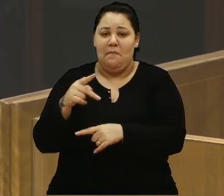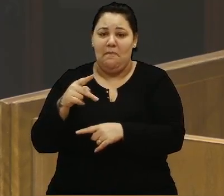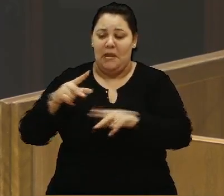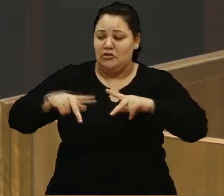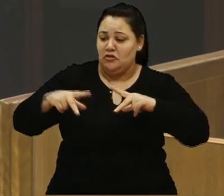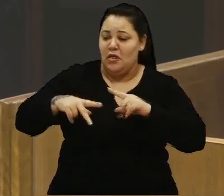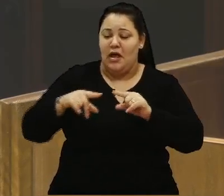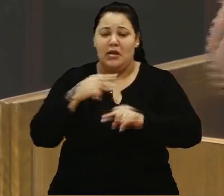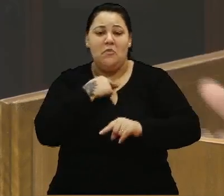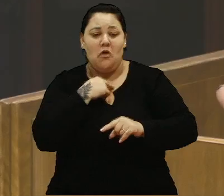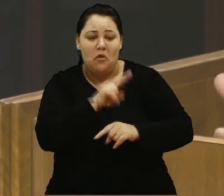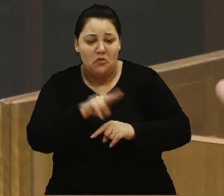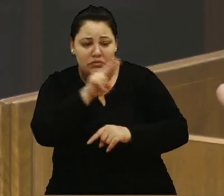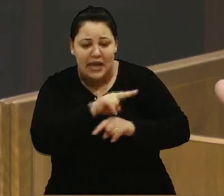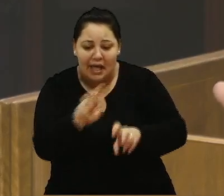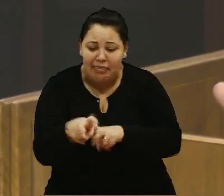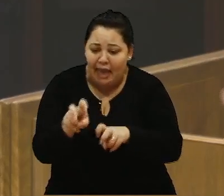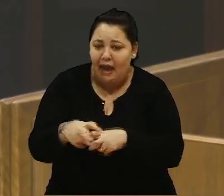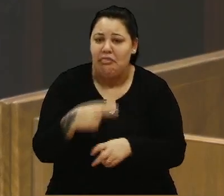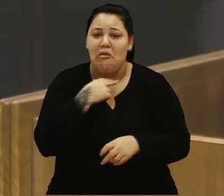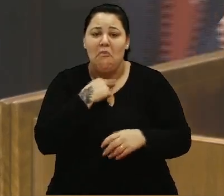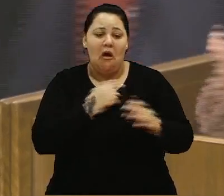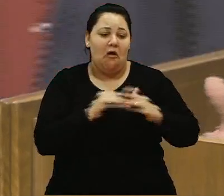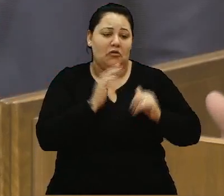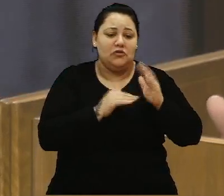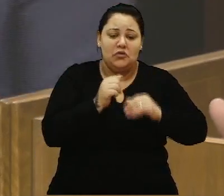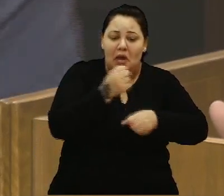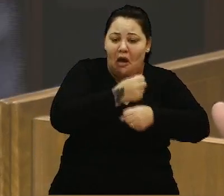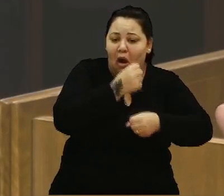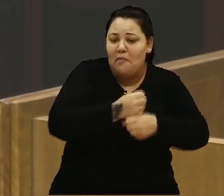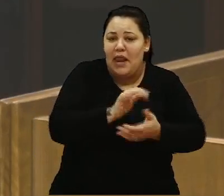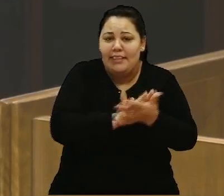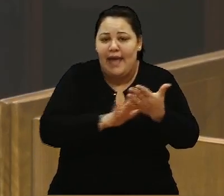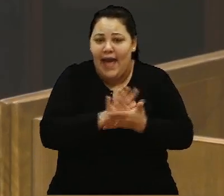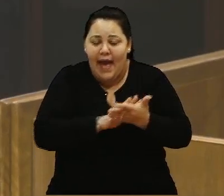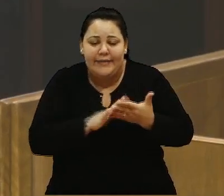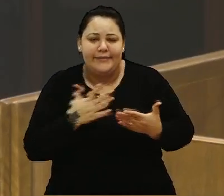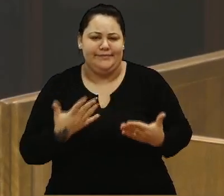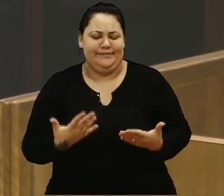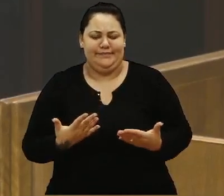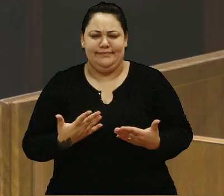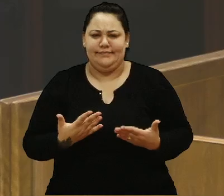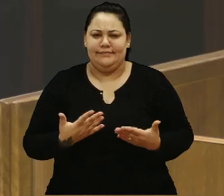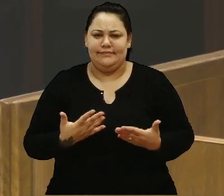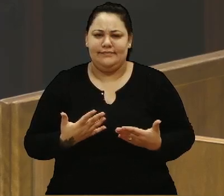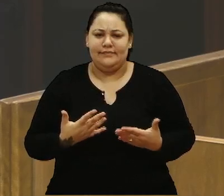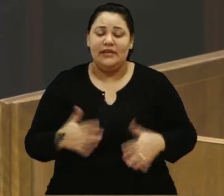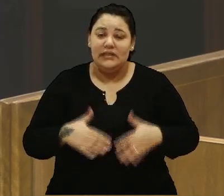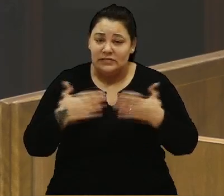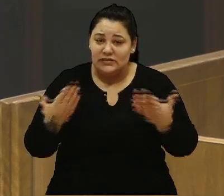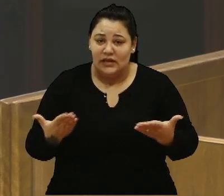ocupar a terra, não podem construir nada, não podem plantar nada. Então,